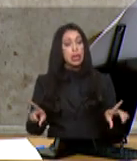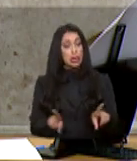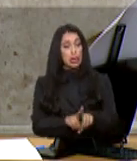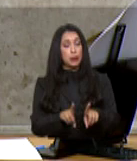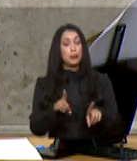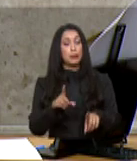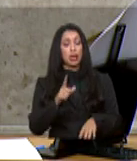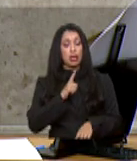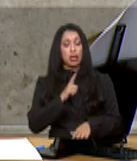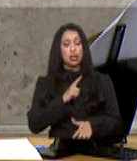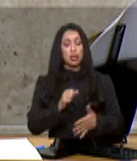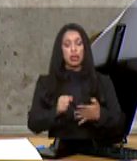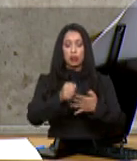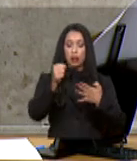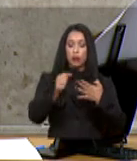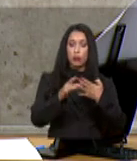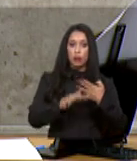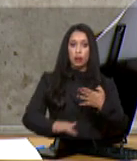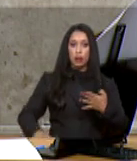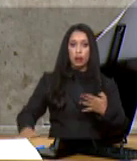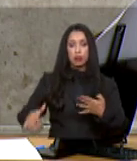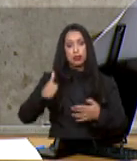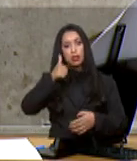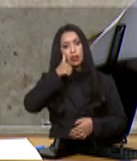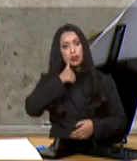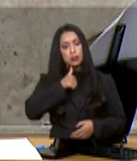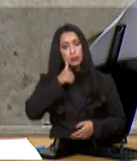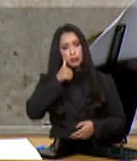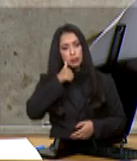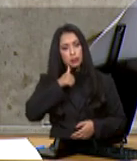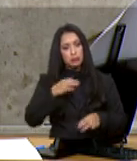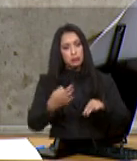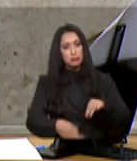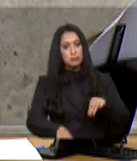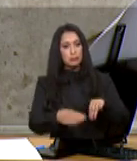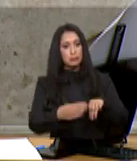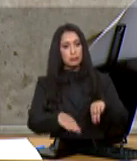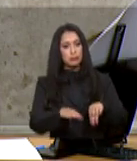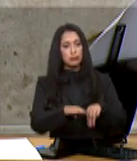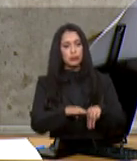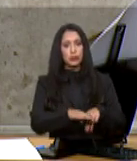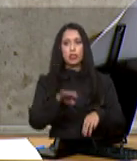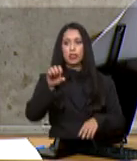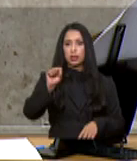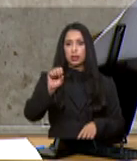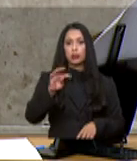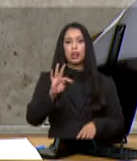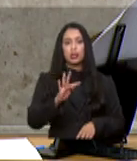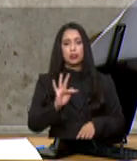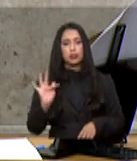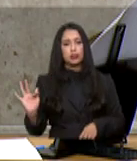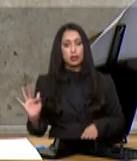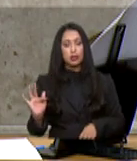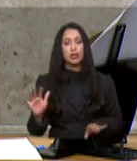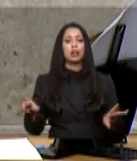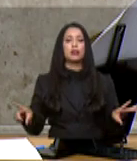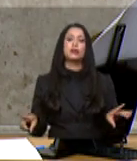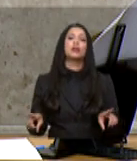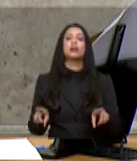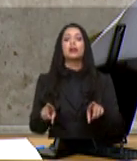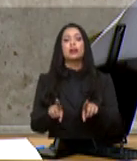jurisprudência das eminentes ministras que compuseram e compõem essa casa, inclusive